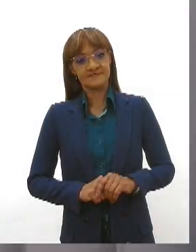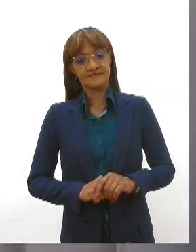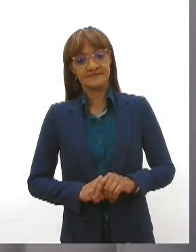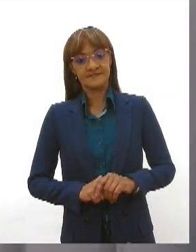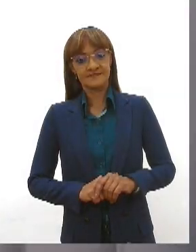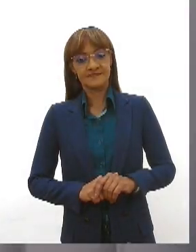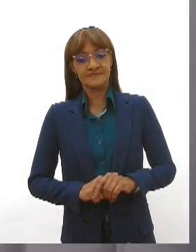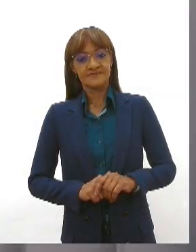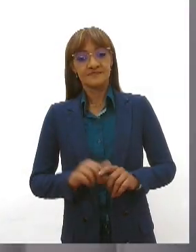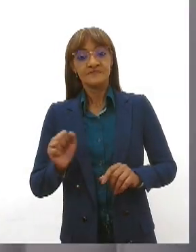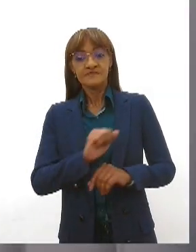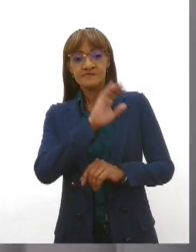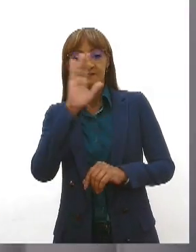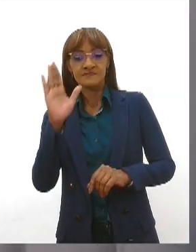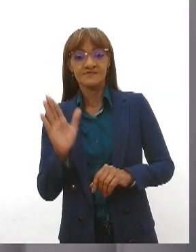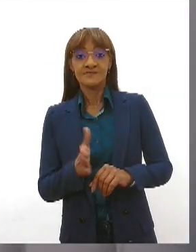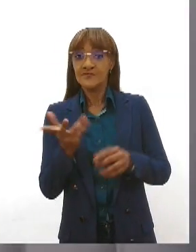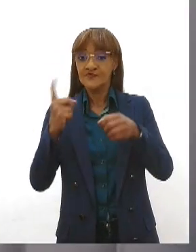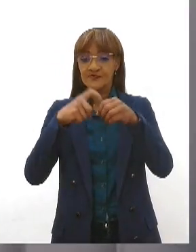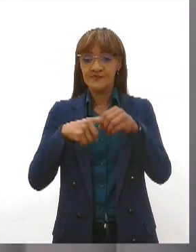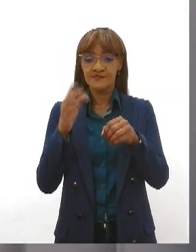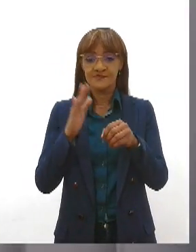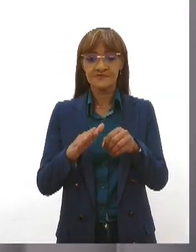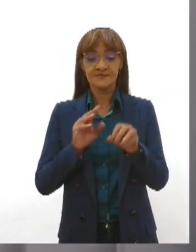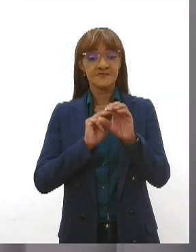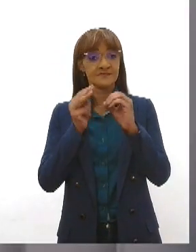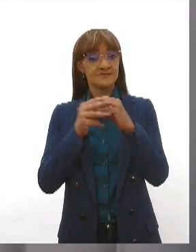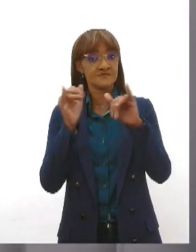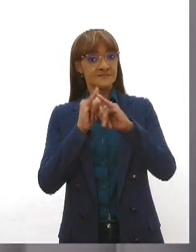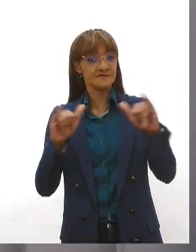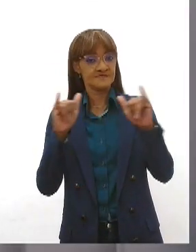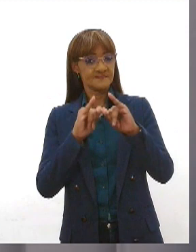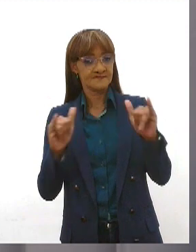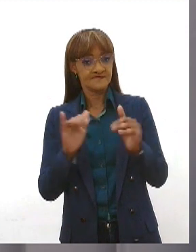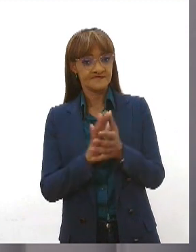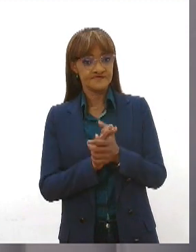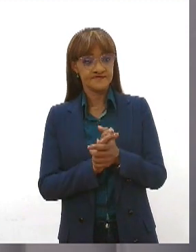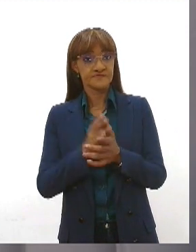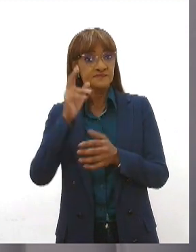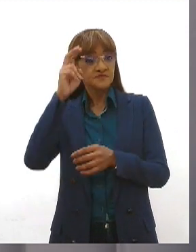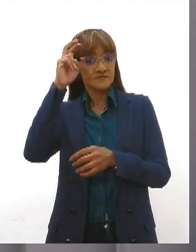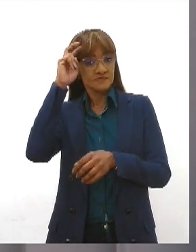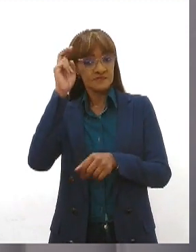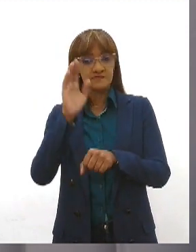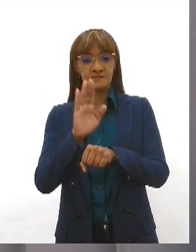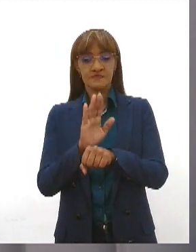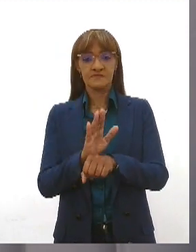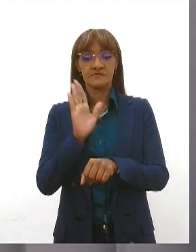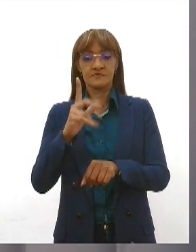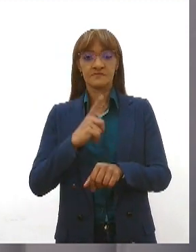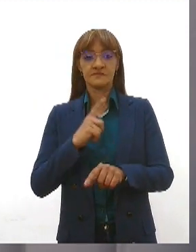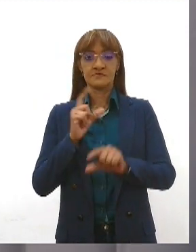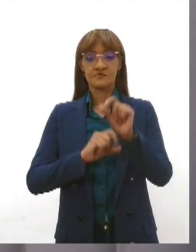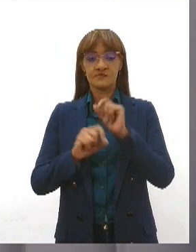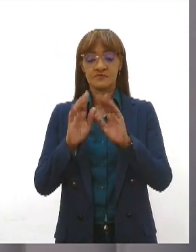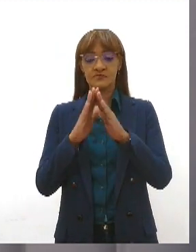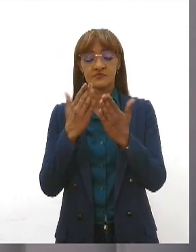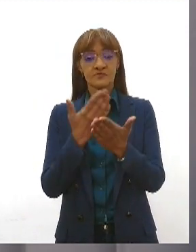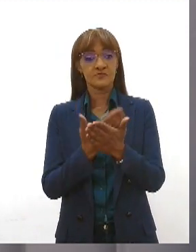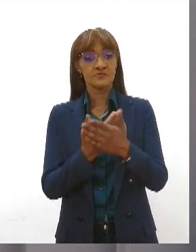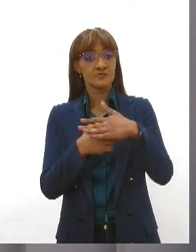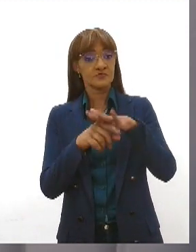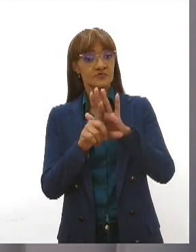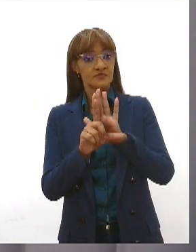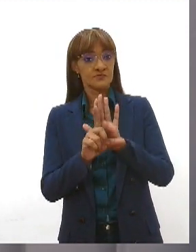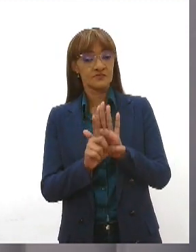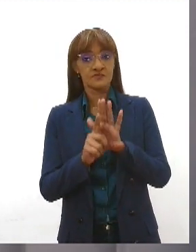Olá, já estamos de volta com o informativo TV Alese. Na tarde da quinta-feira foi realizada na Escola do Legislativo uma audiência pública